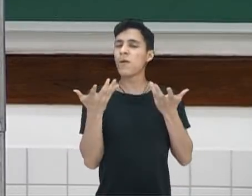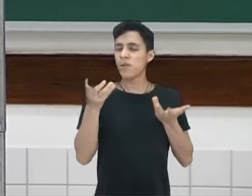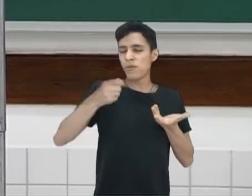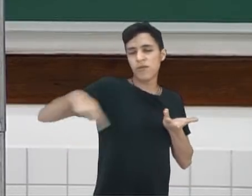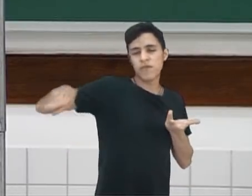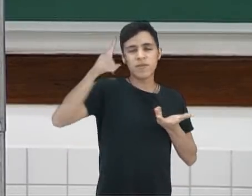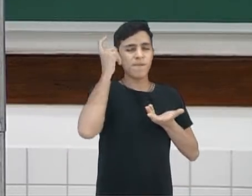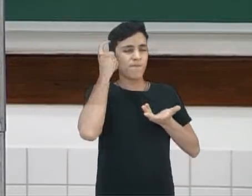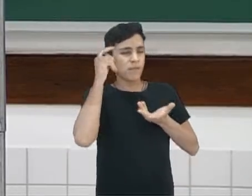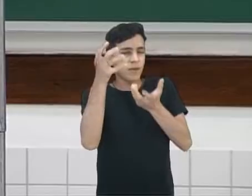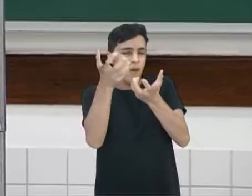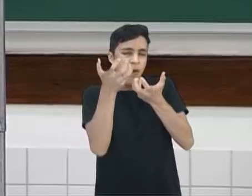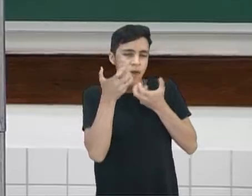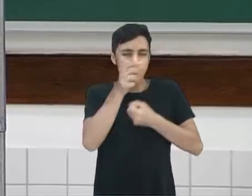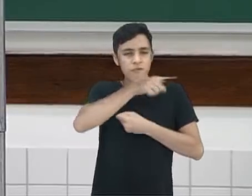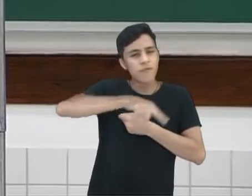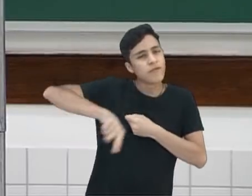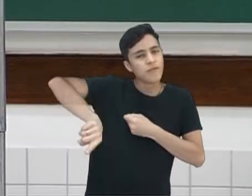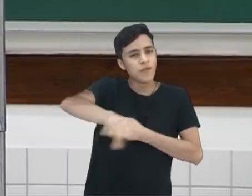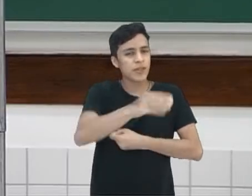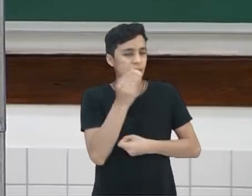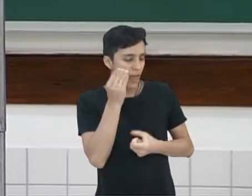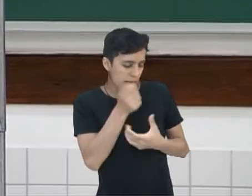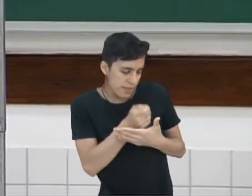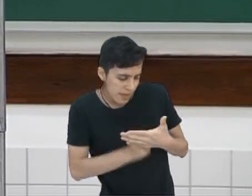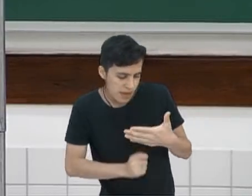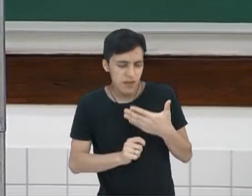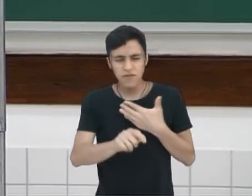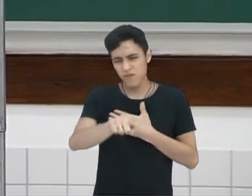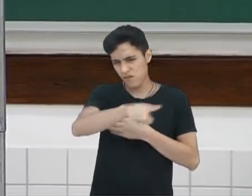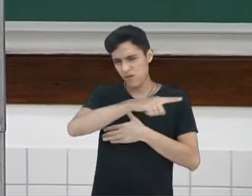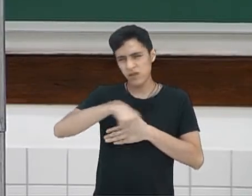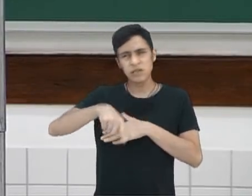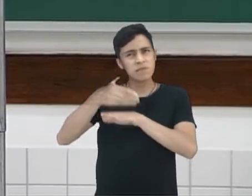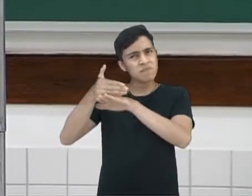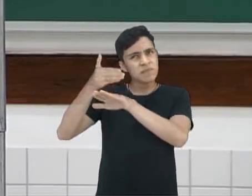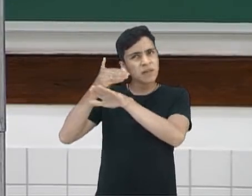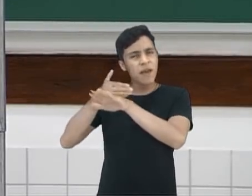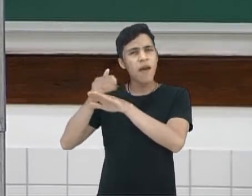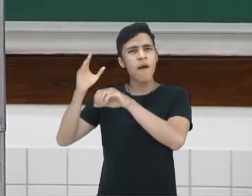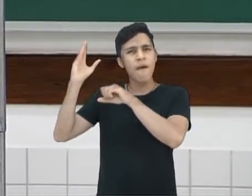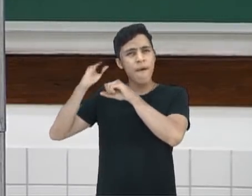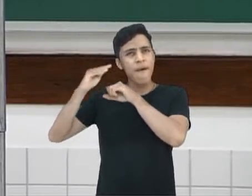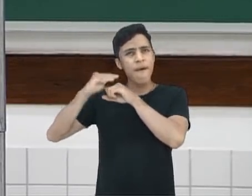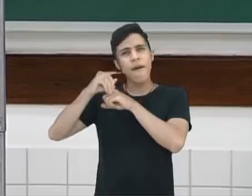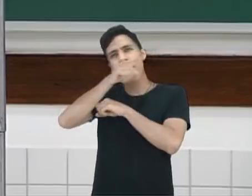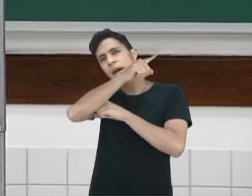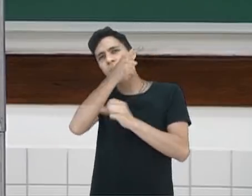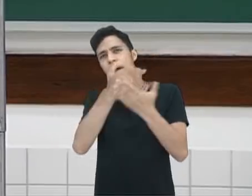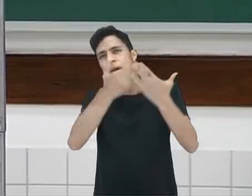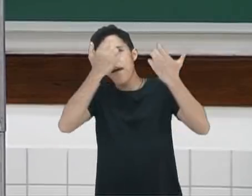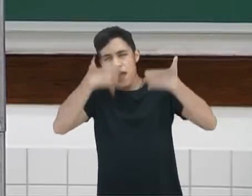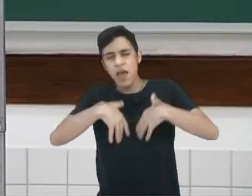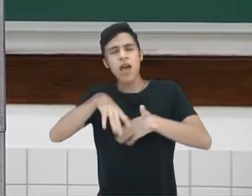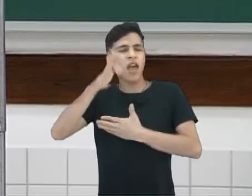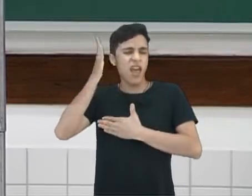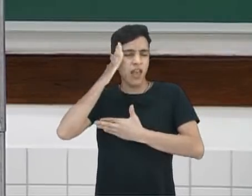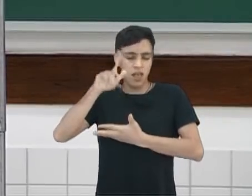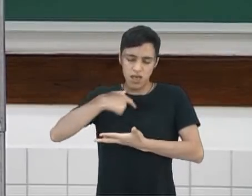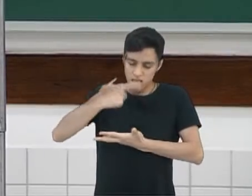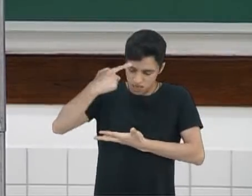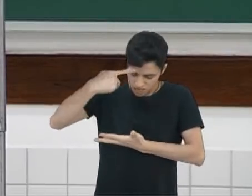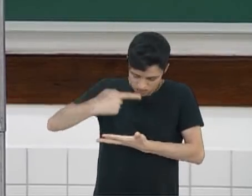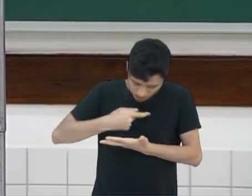pouquinho, tente responder aí, você já tem um conhecimento prévio de outros momentos escolares, tá? Capaz aí